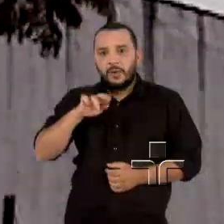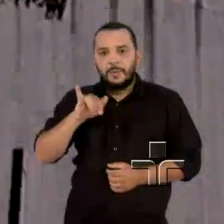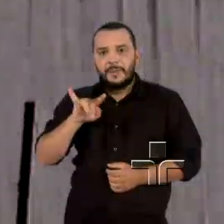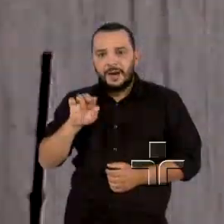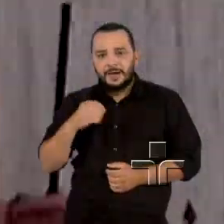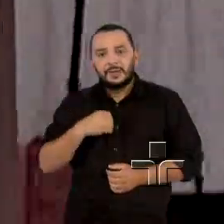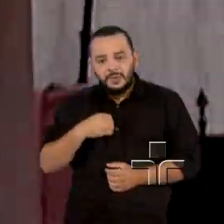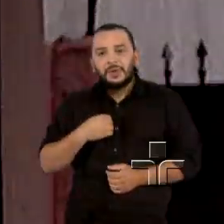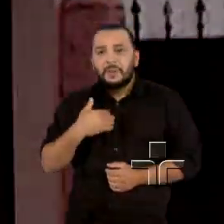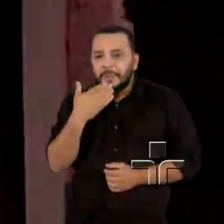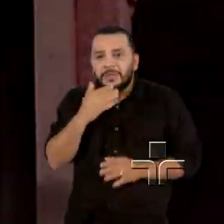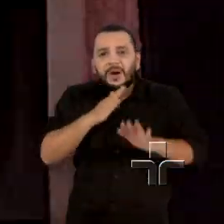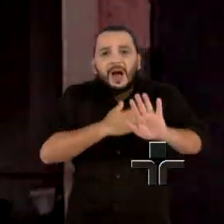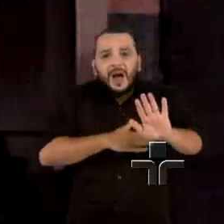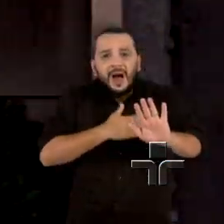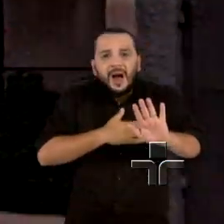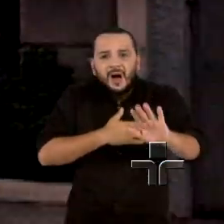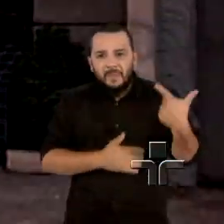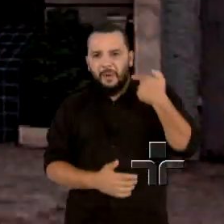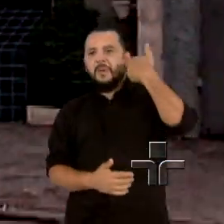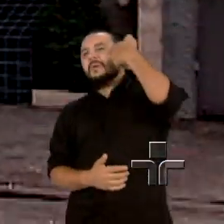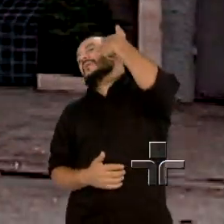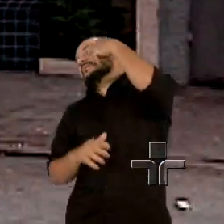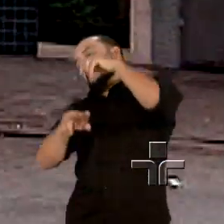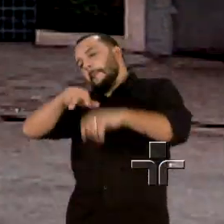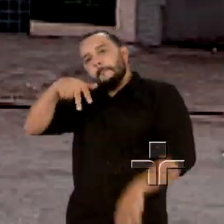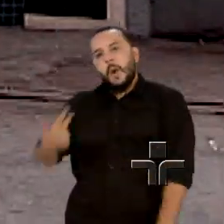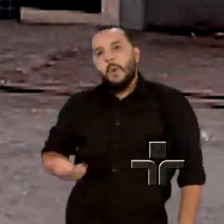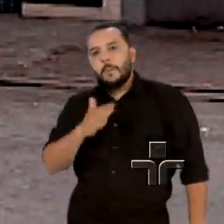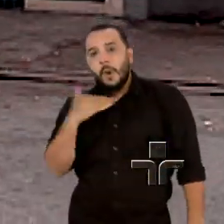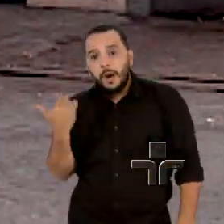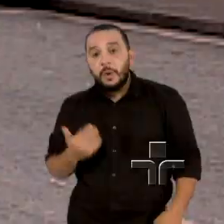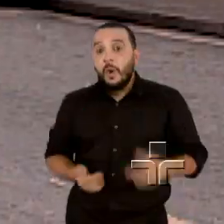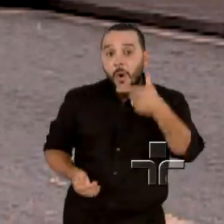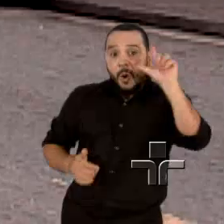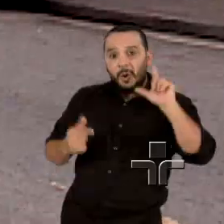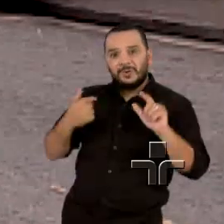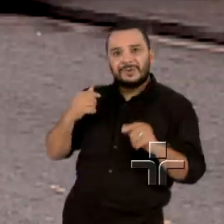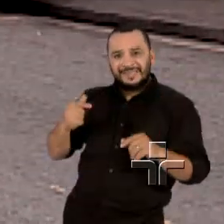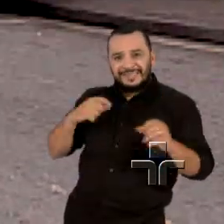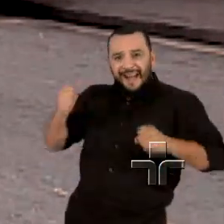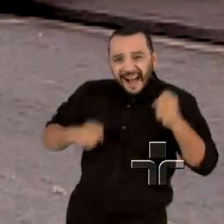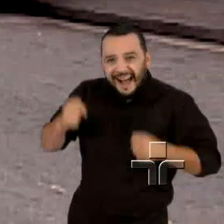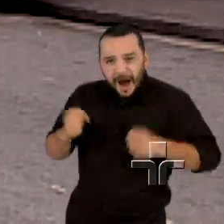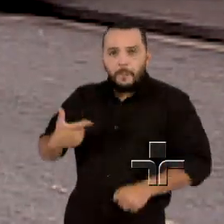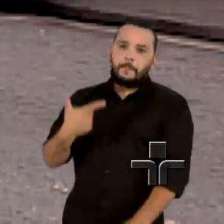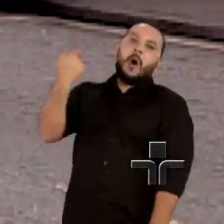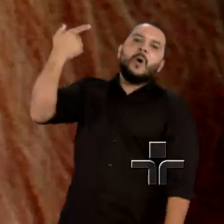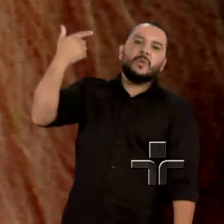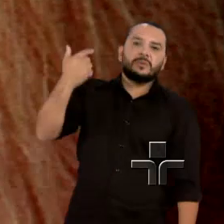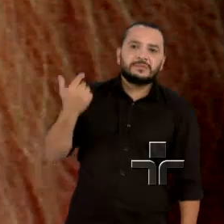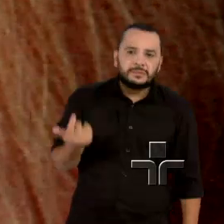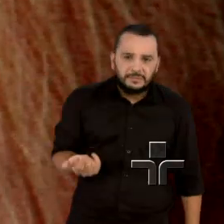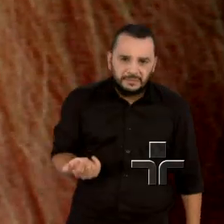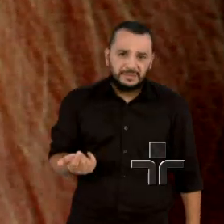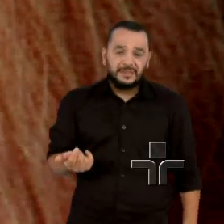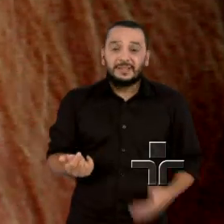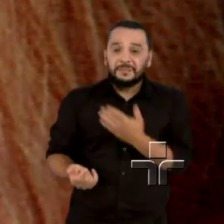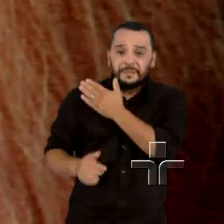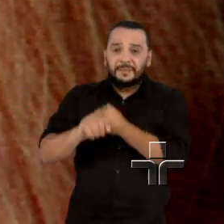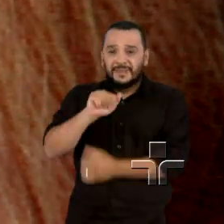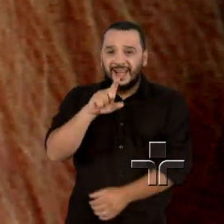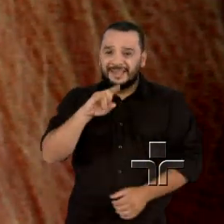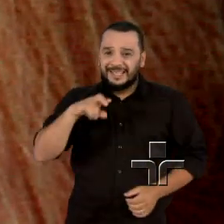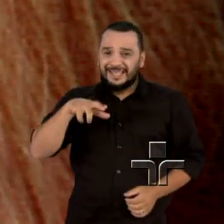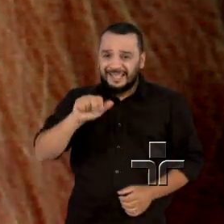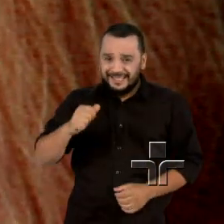bandidos e foi morto a tiro. Outro cliente tentou intervir e também foi baleado sem gravidade. Adriana